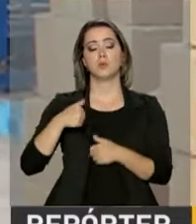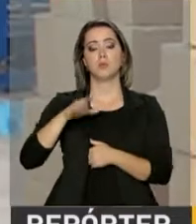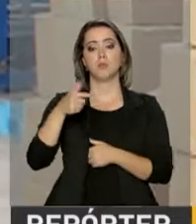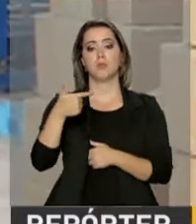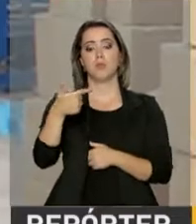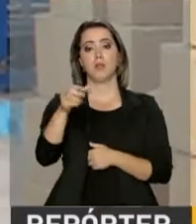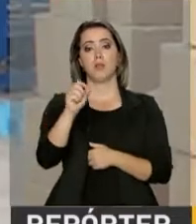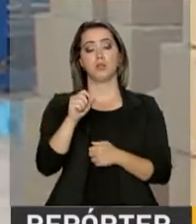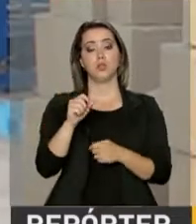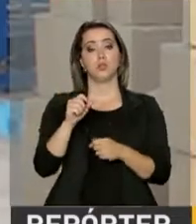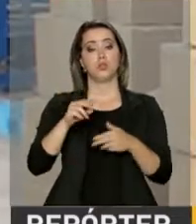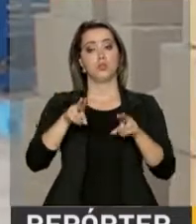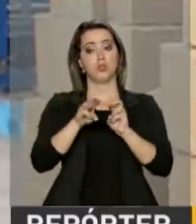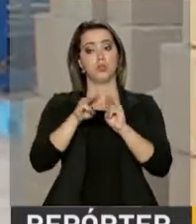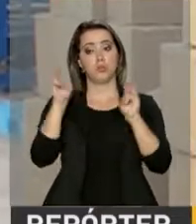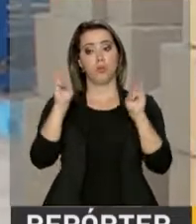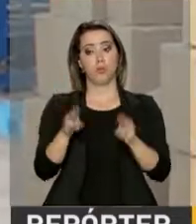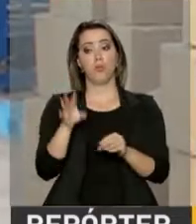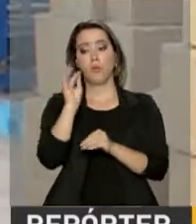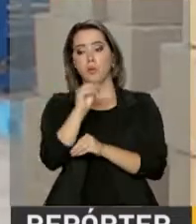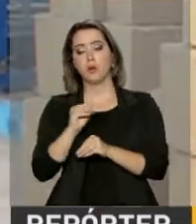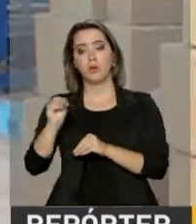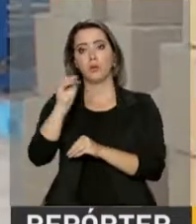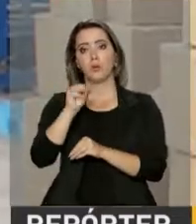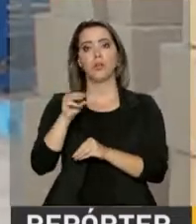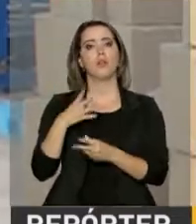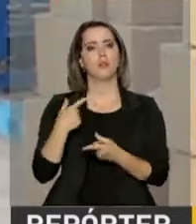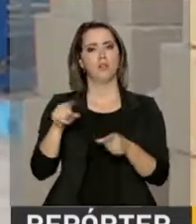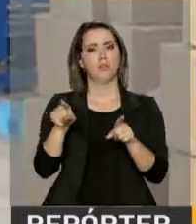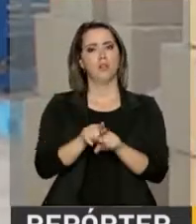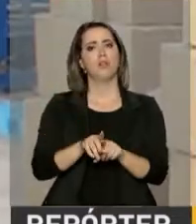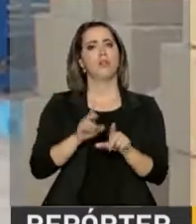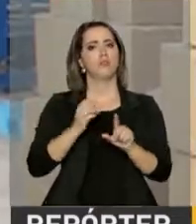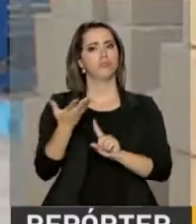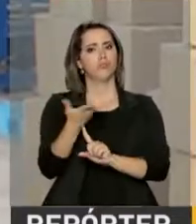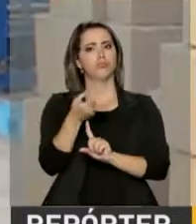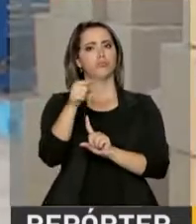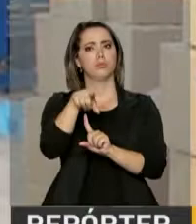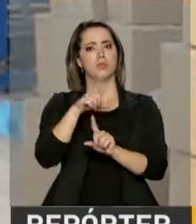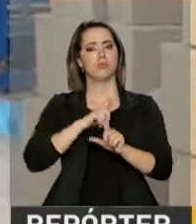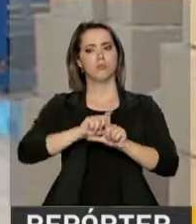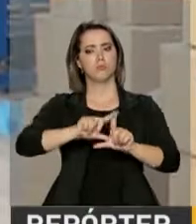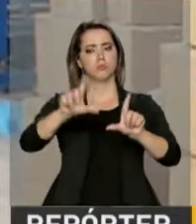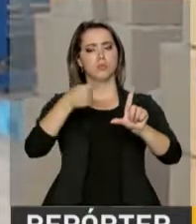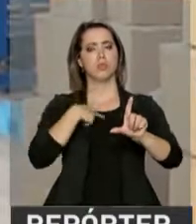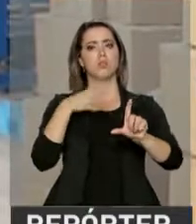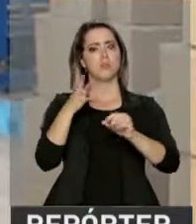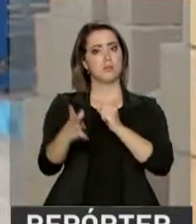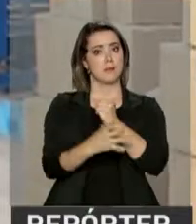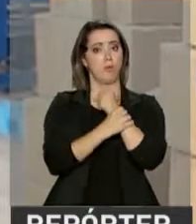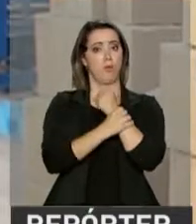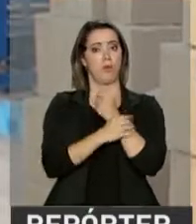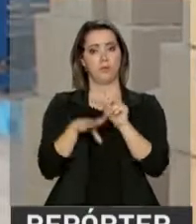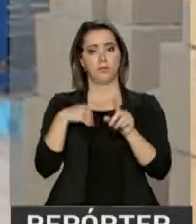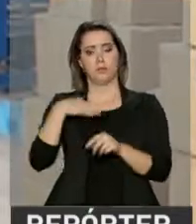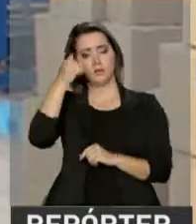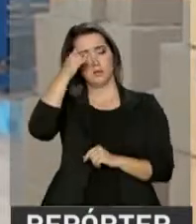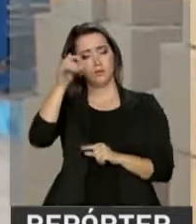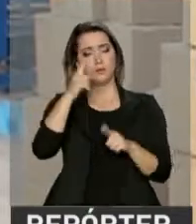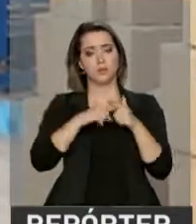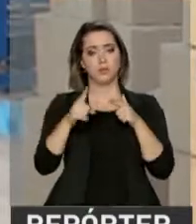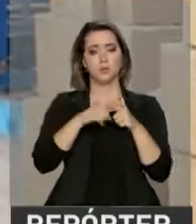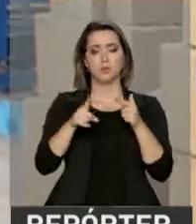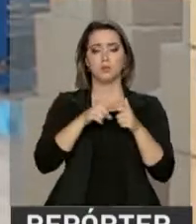de preservação do Estado, pelo menos, e conseguimos ajudar para que tenham trabalho seguro e que consigam evitar os problemas